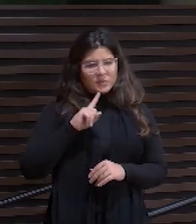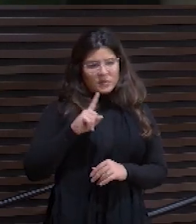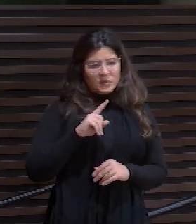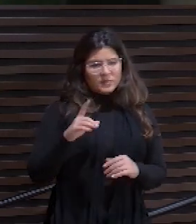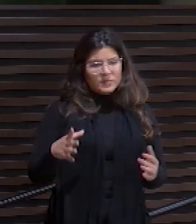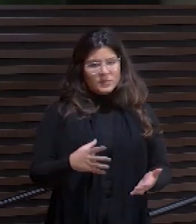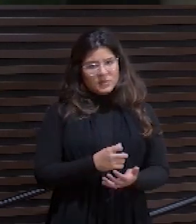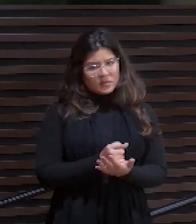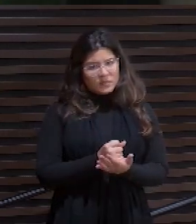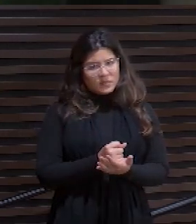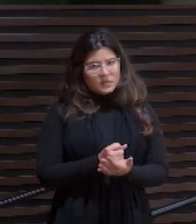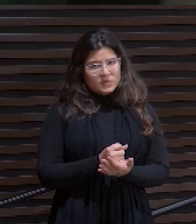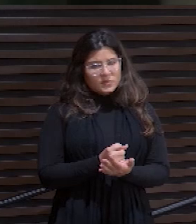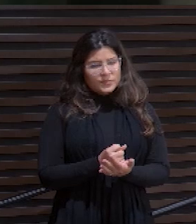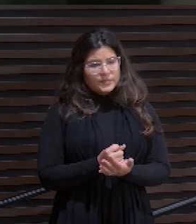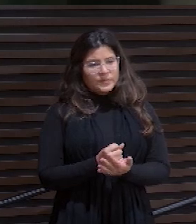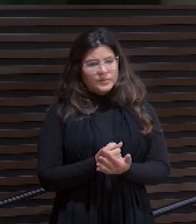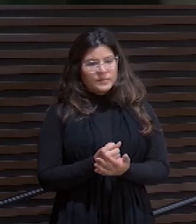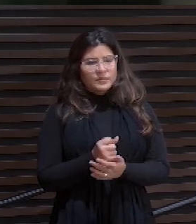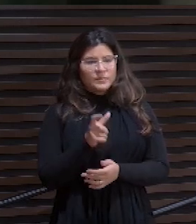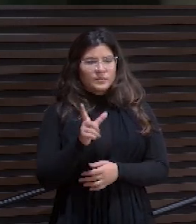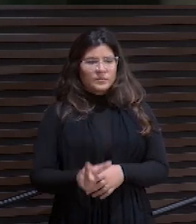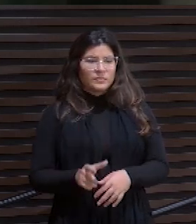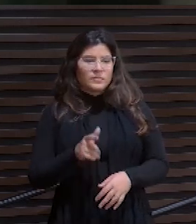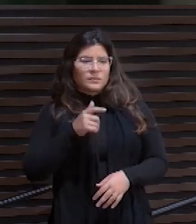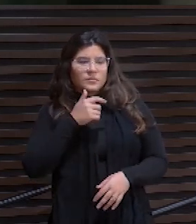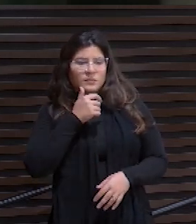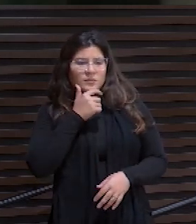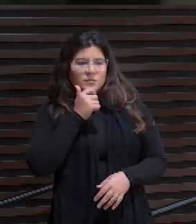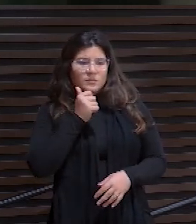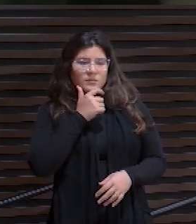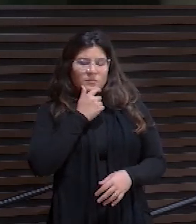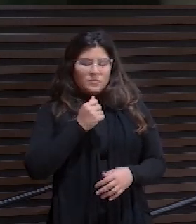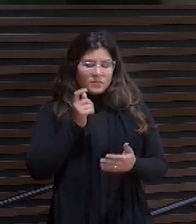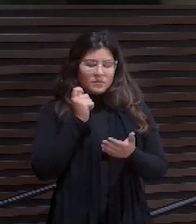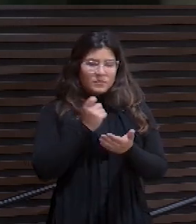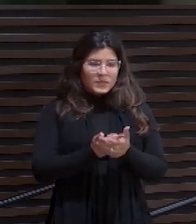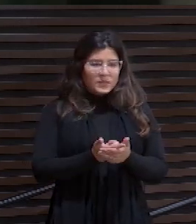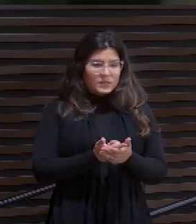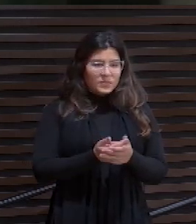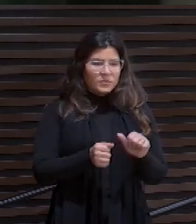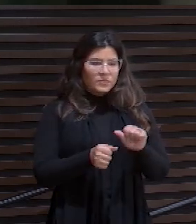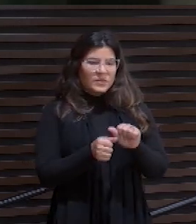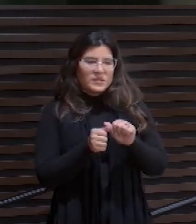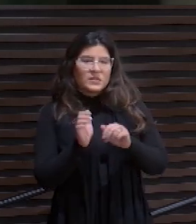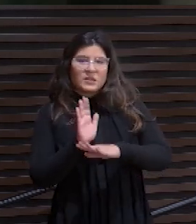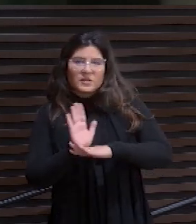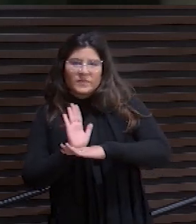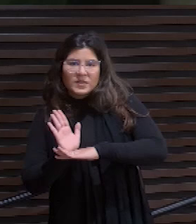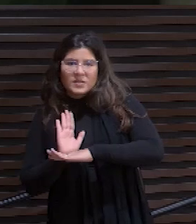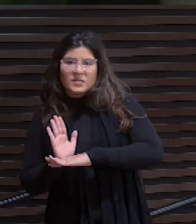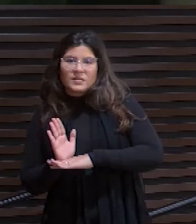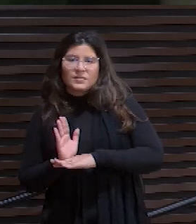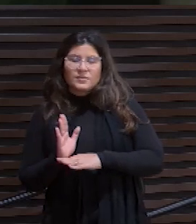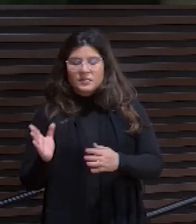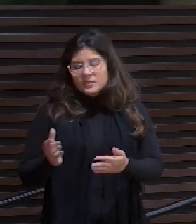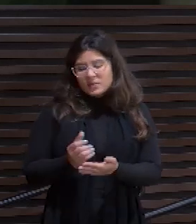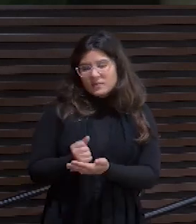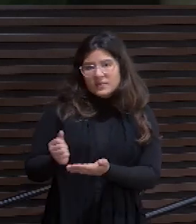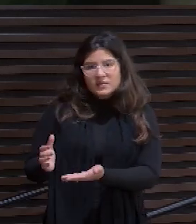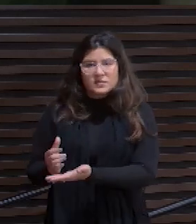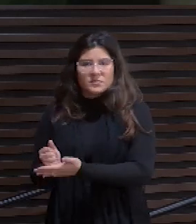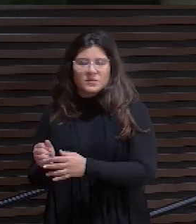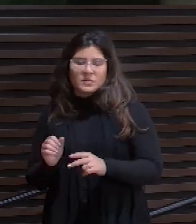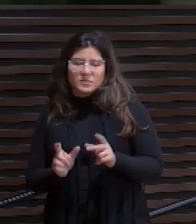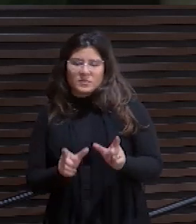crianças, aquelas pessoas. E aí ele fez o vídeo chegando assim de jet ski, resgatando as pessoas, e descobriram que o vídeo era falso. Meus irmãos, até onde vai